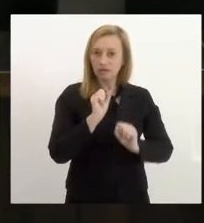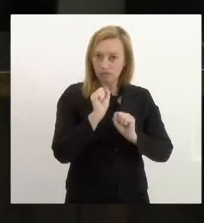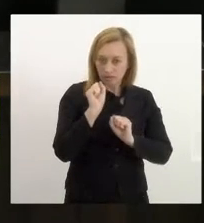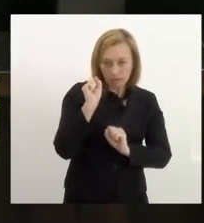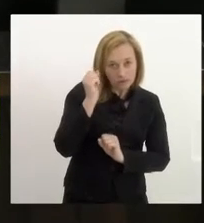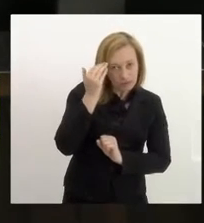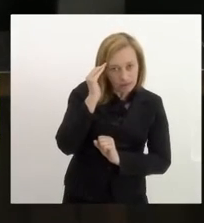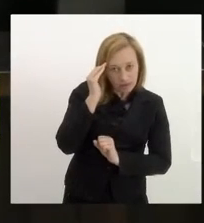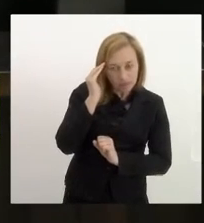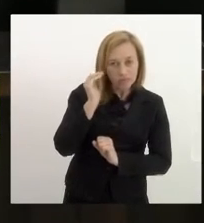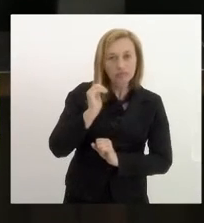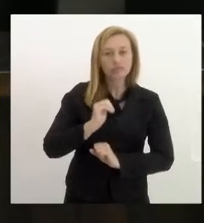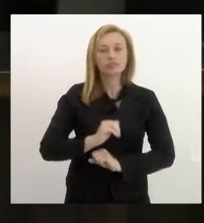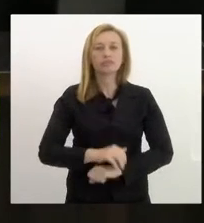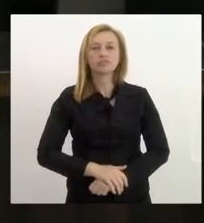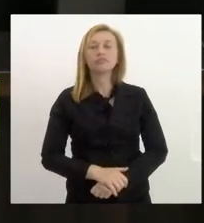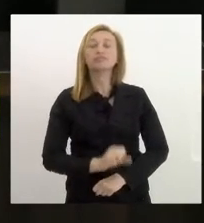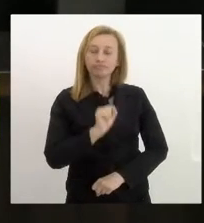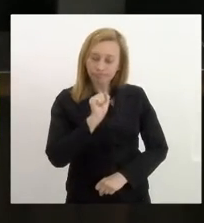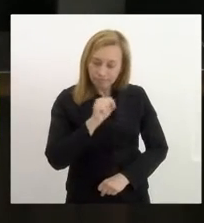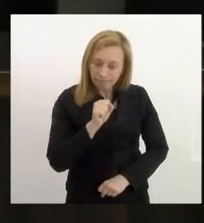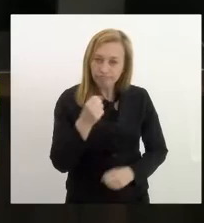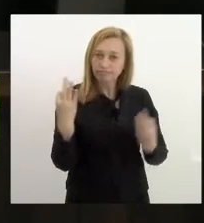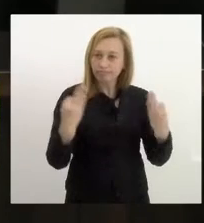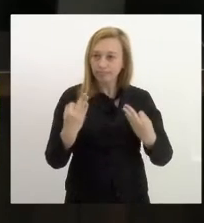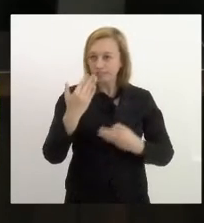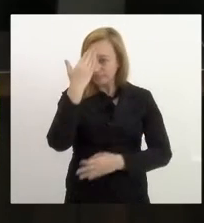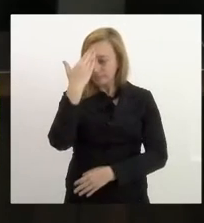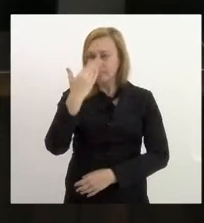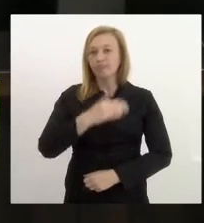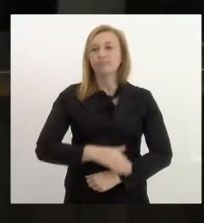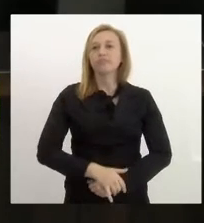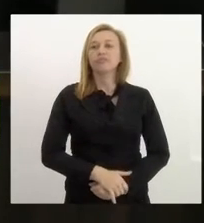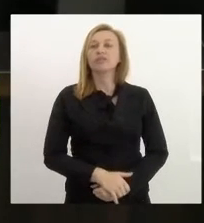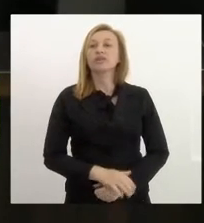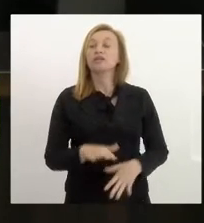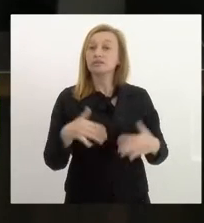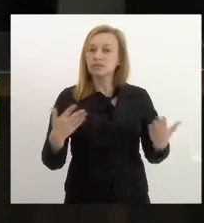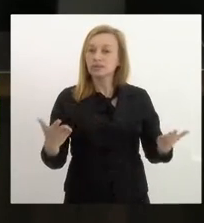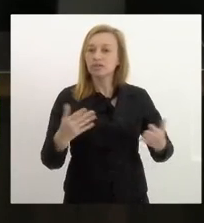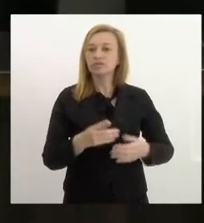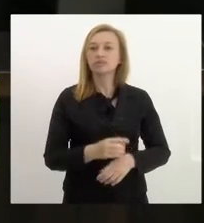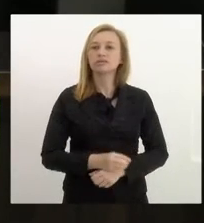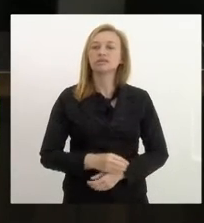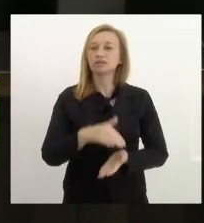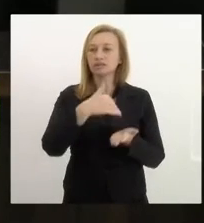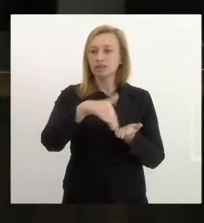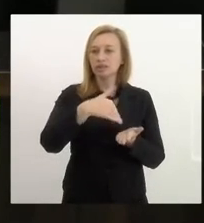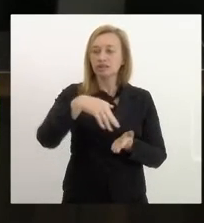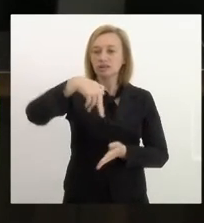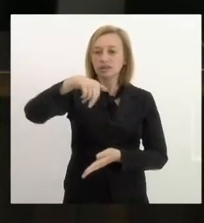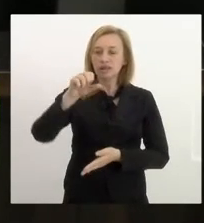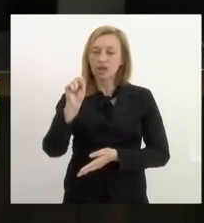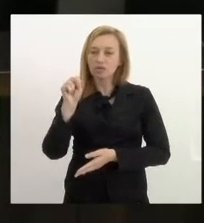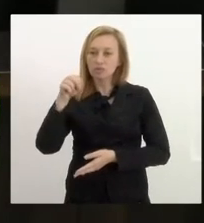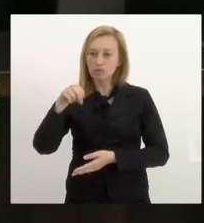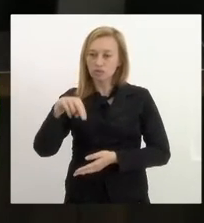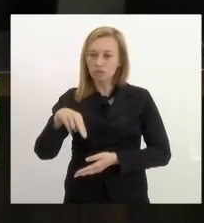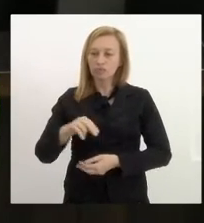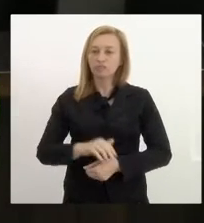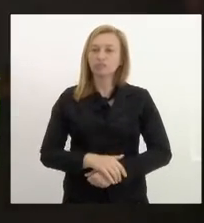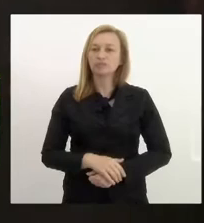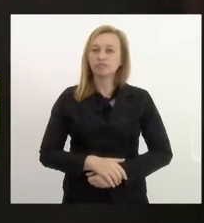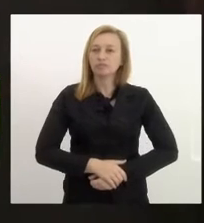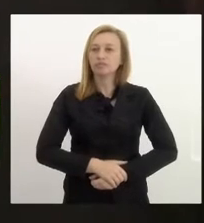entendido é perfeito obrigada então por favor secretário Nelson Rocha deixa eu abrir aqui para o